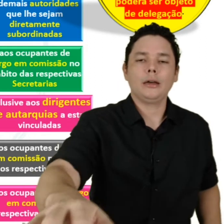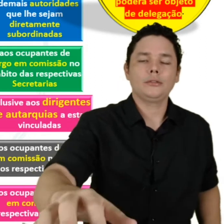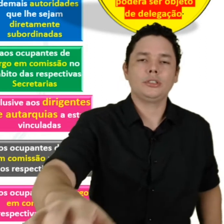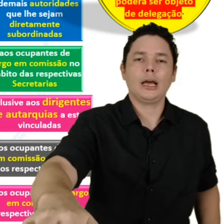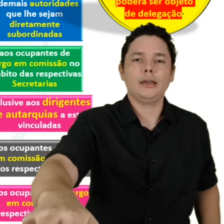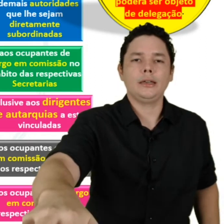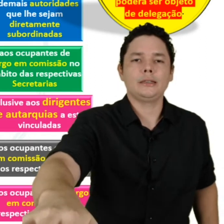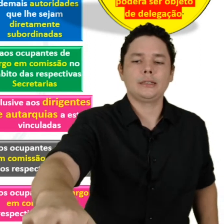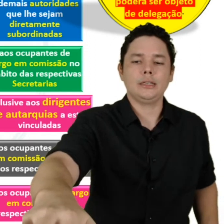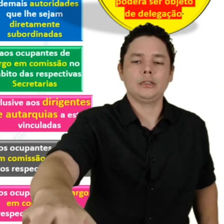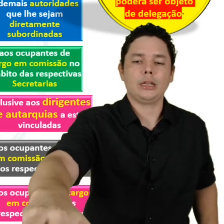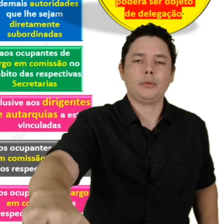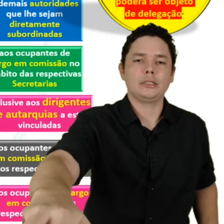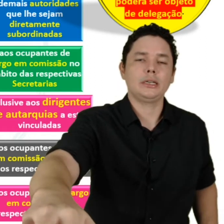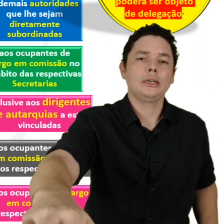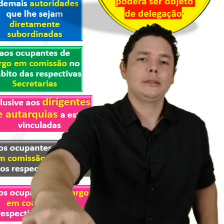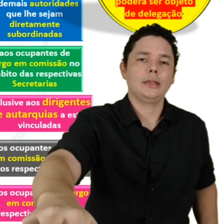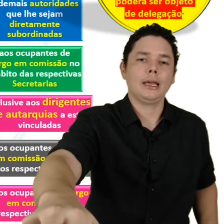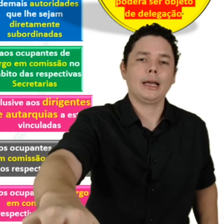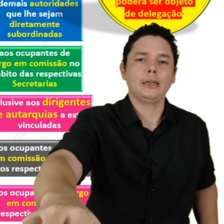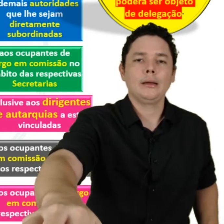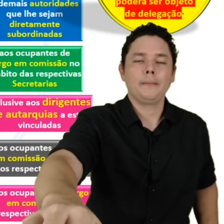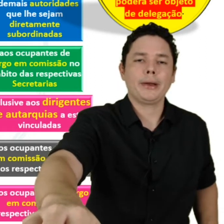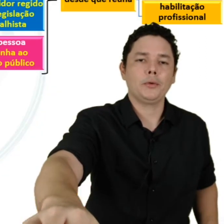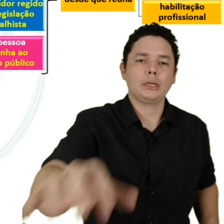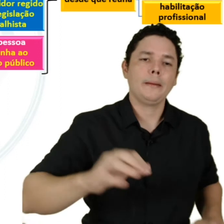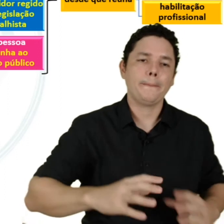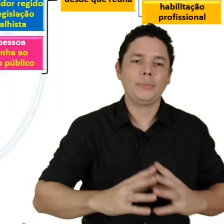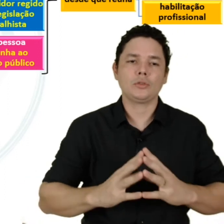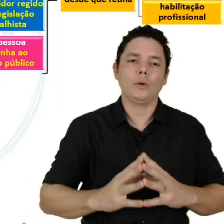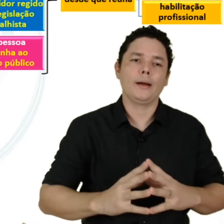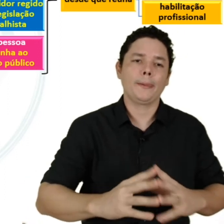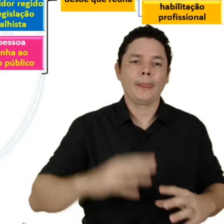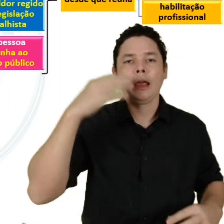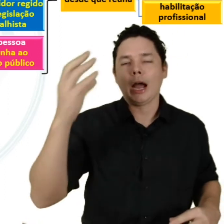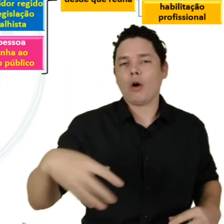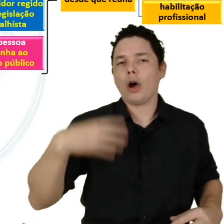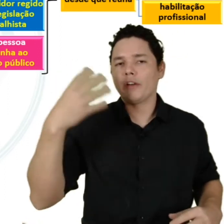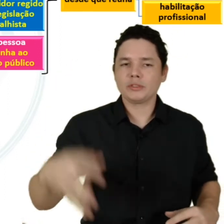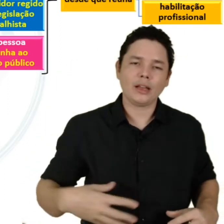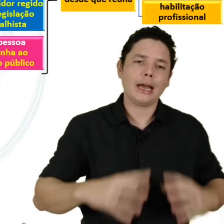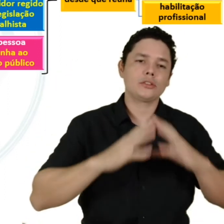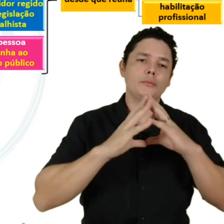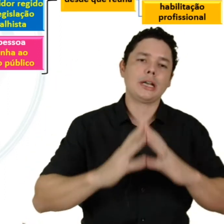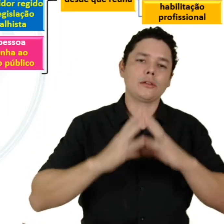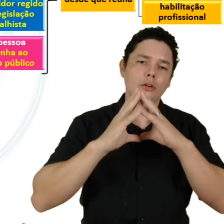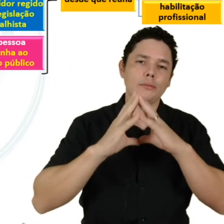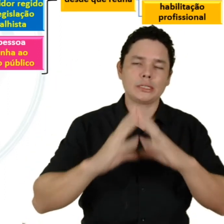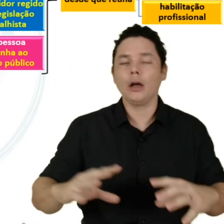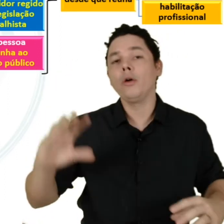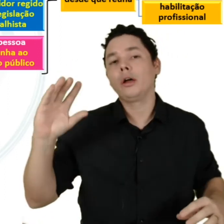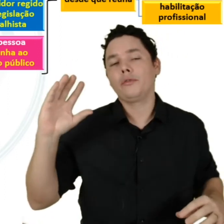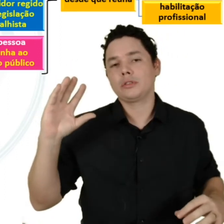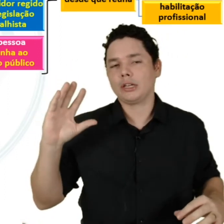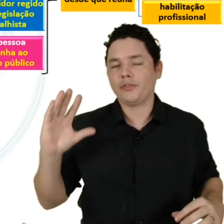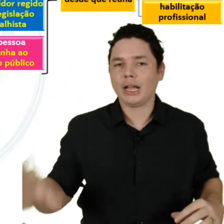a de dar exercício. Ela pode ser delegada para outra pessoa. Agora, vamos falar sobre os cargos em